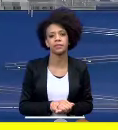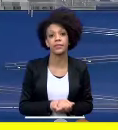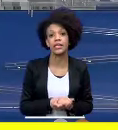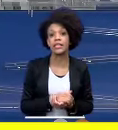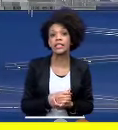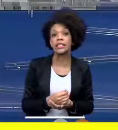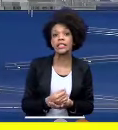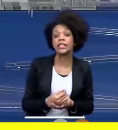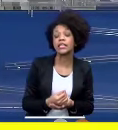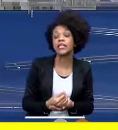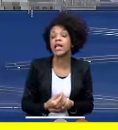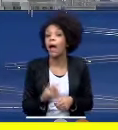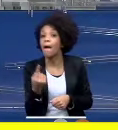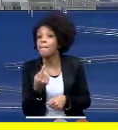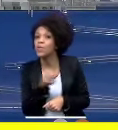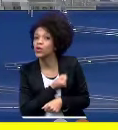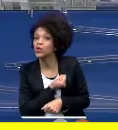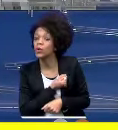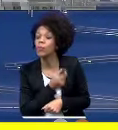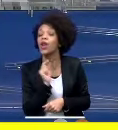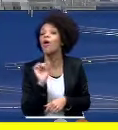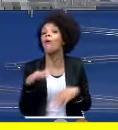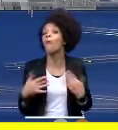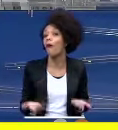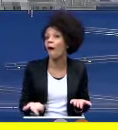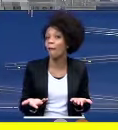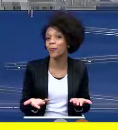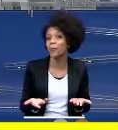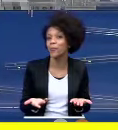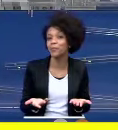Vem aí a primeira bola da noite.